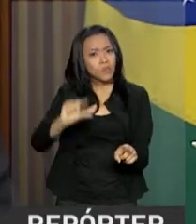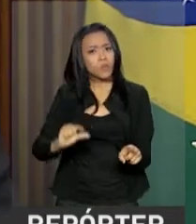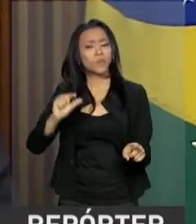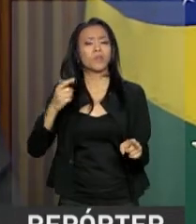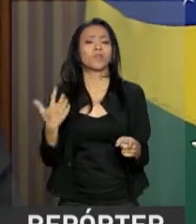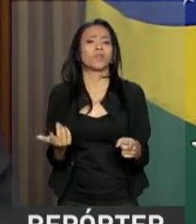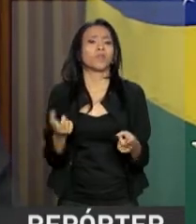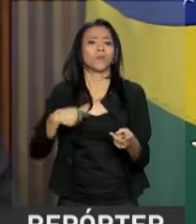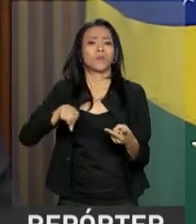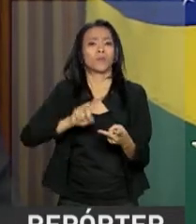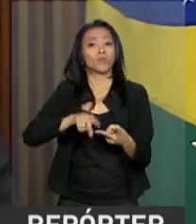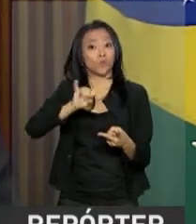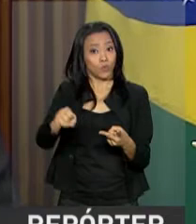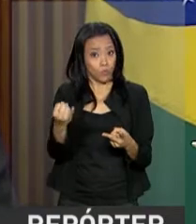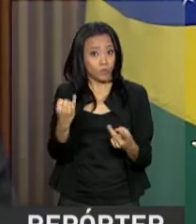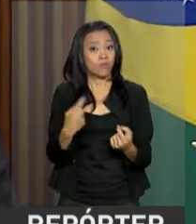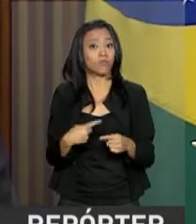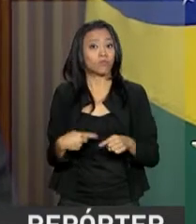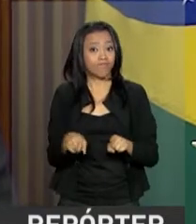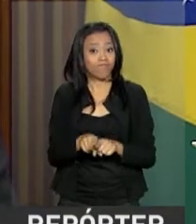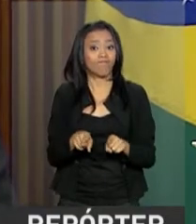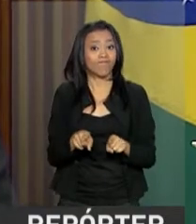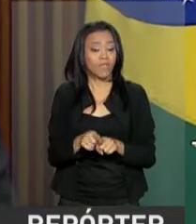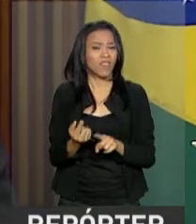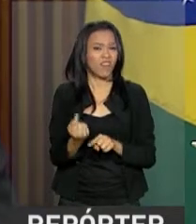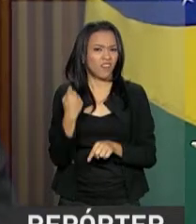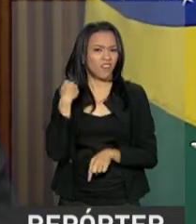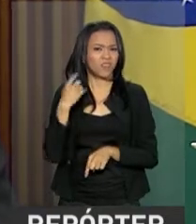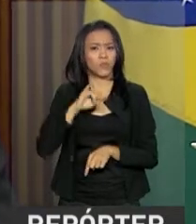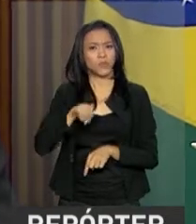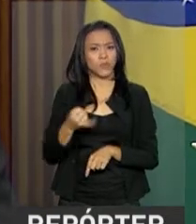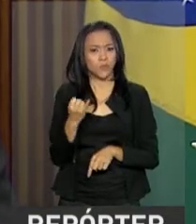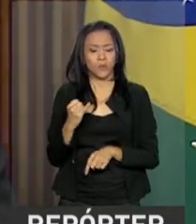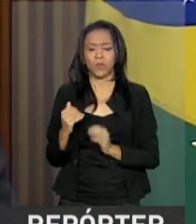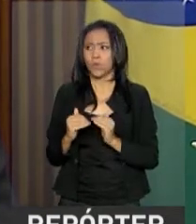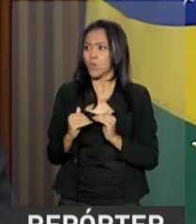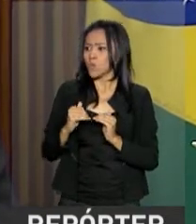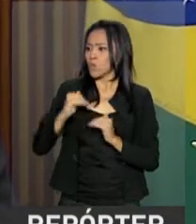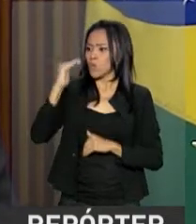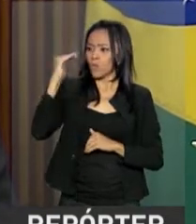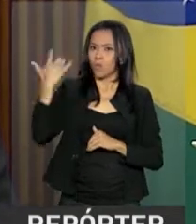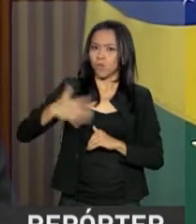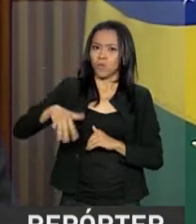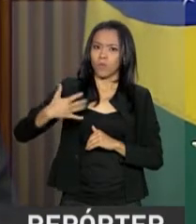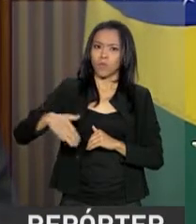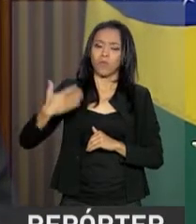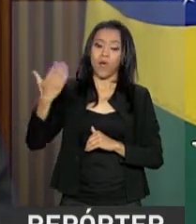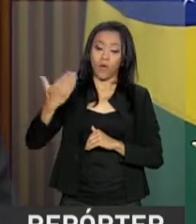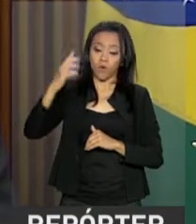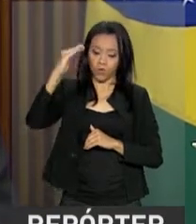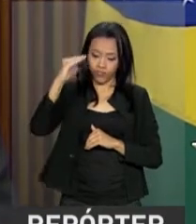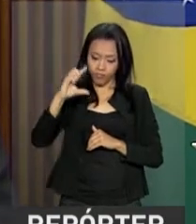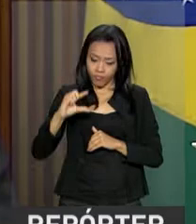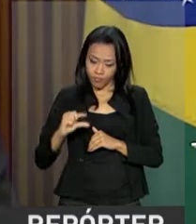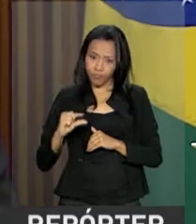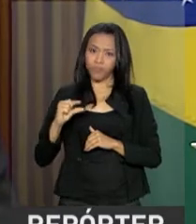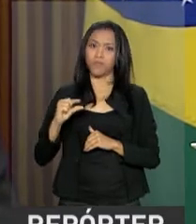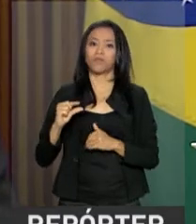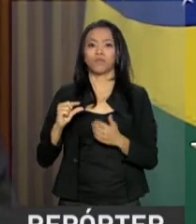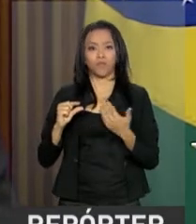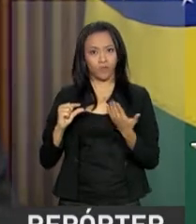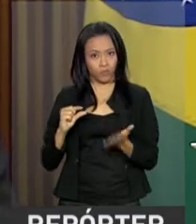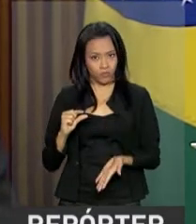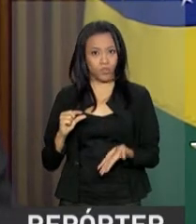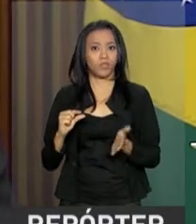quando fala dos juros não é que estavam lá no patamar elevadíssimo em vieram a patamares jamais